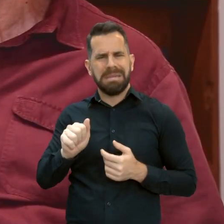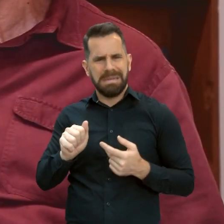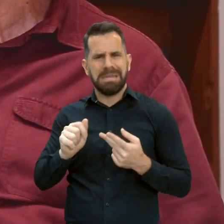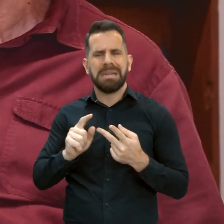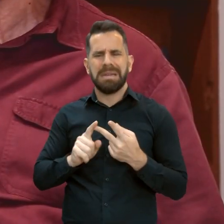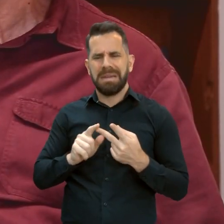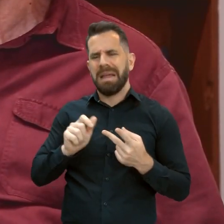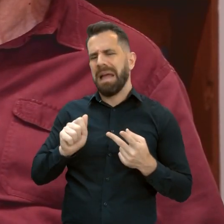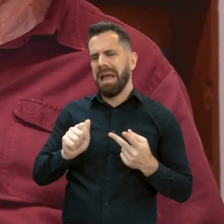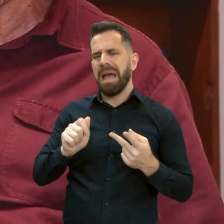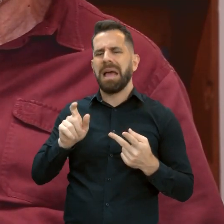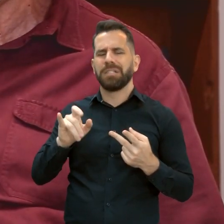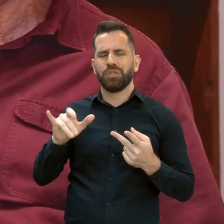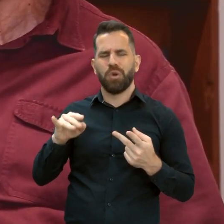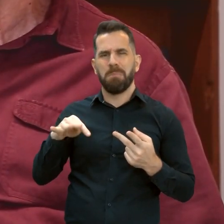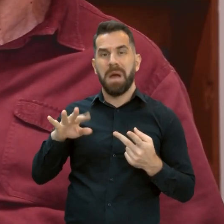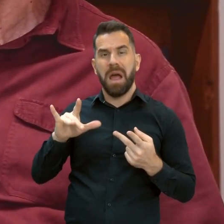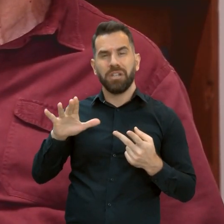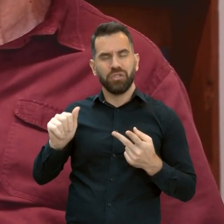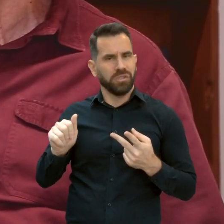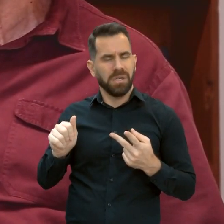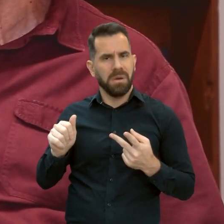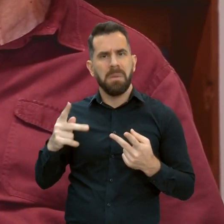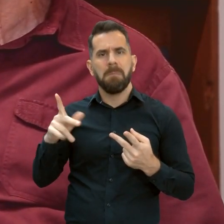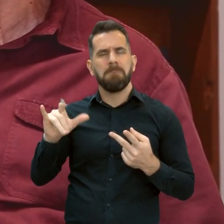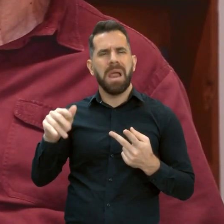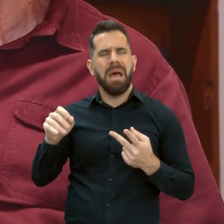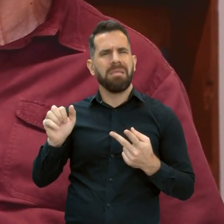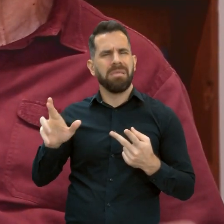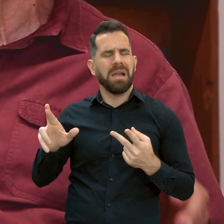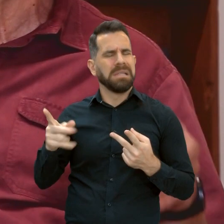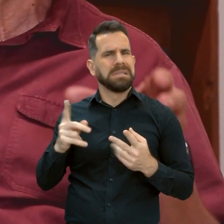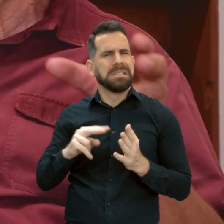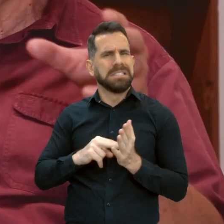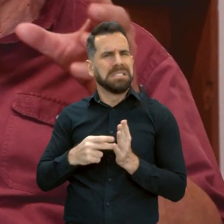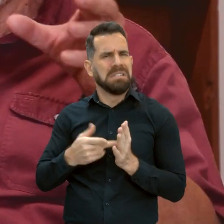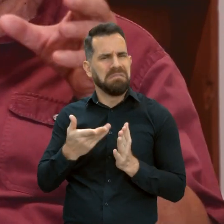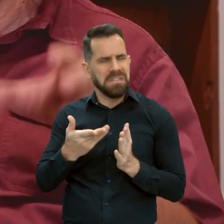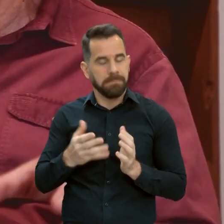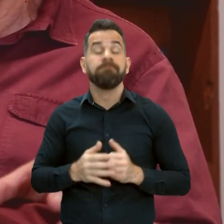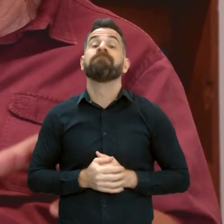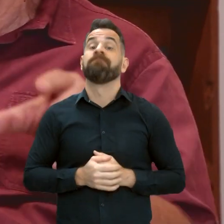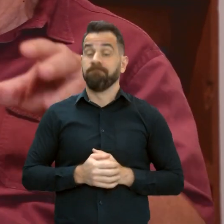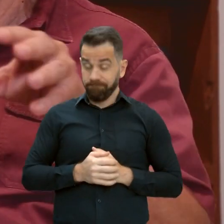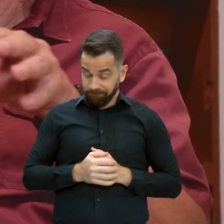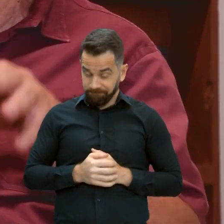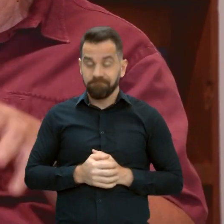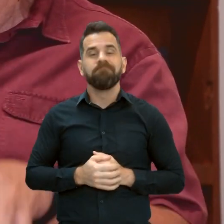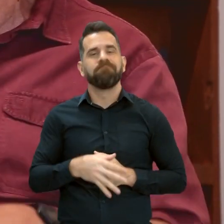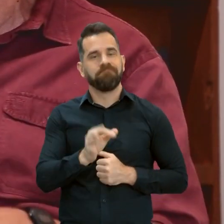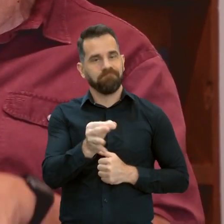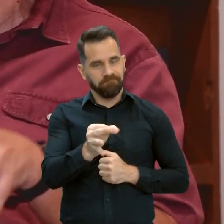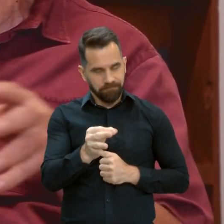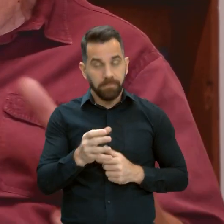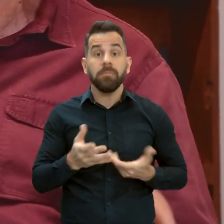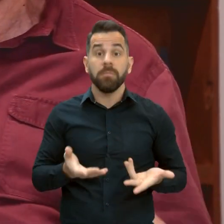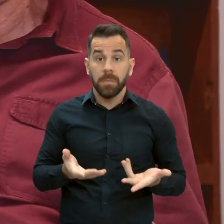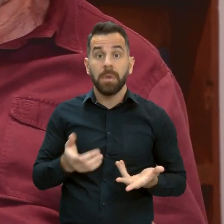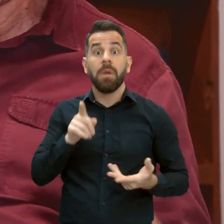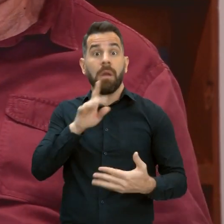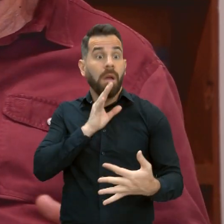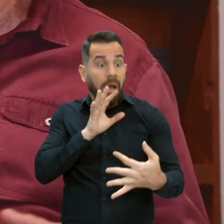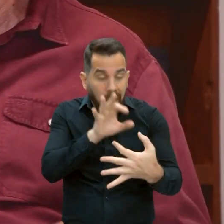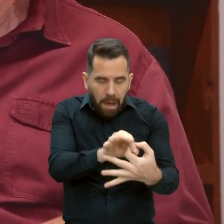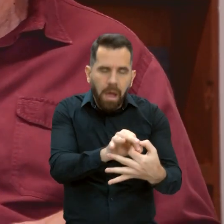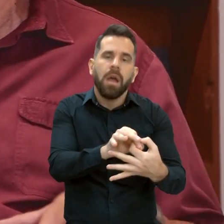a geometria axiomática planar é basicamente uma abordagem específica do assunto de